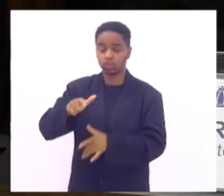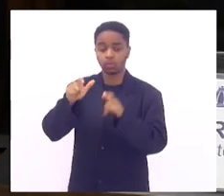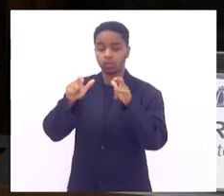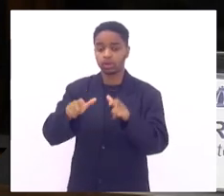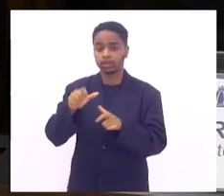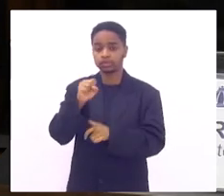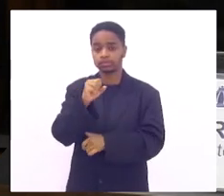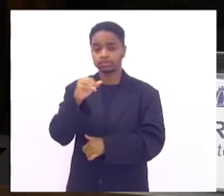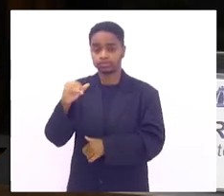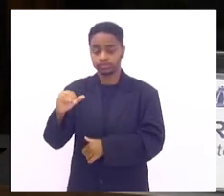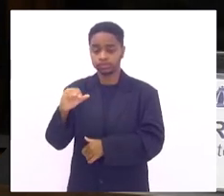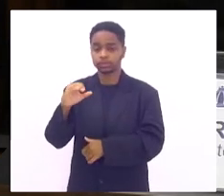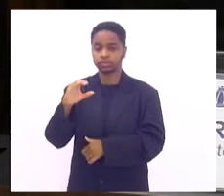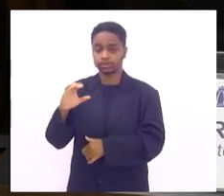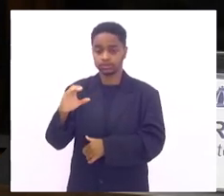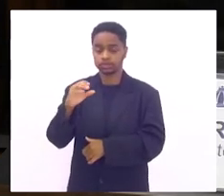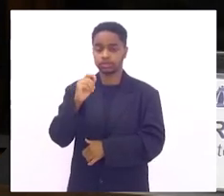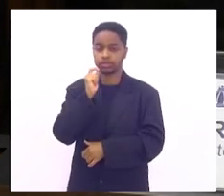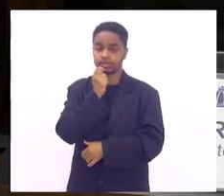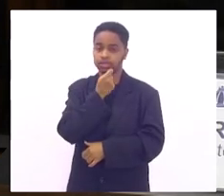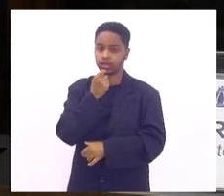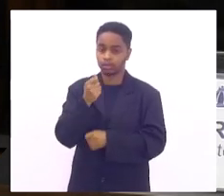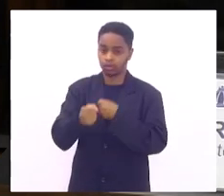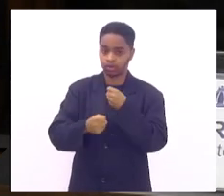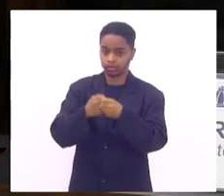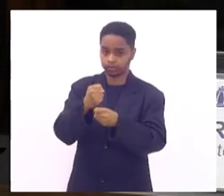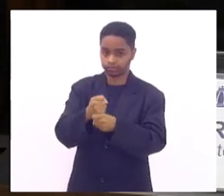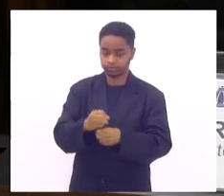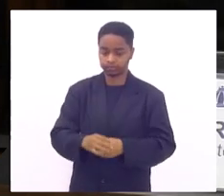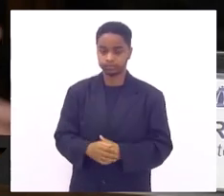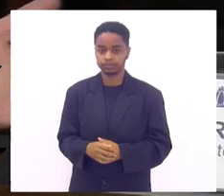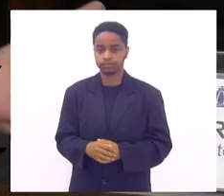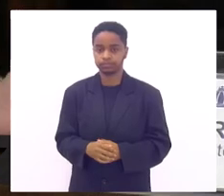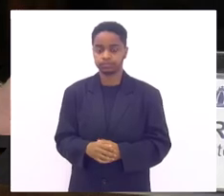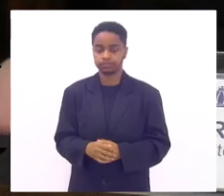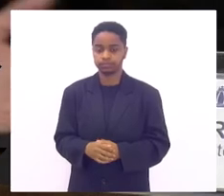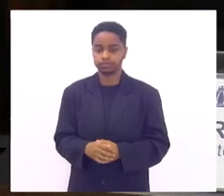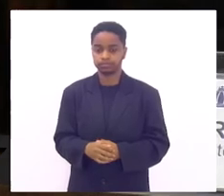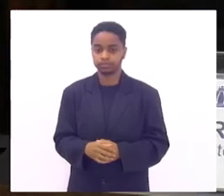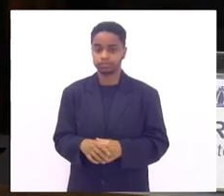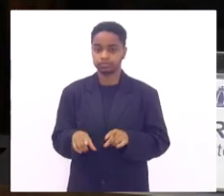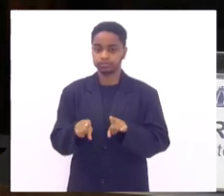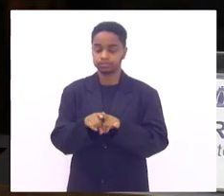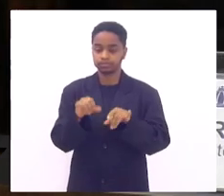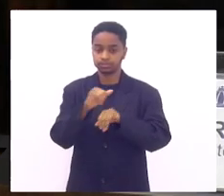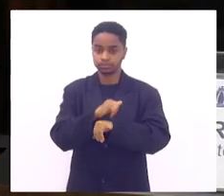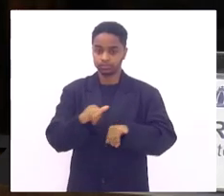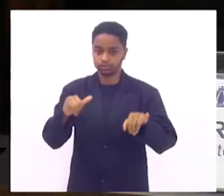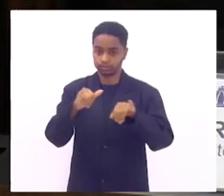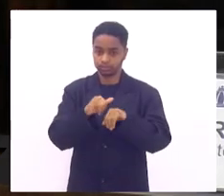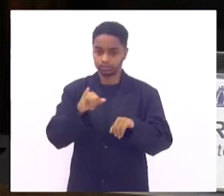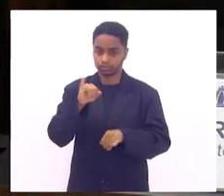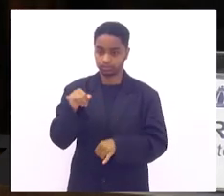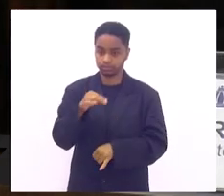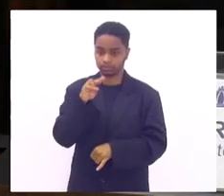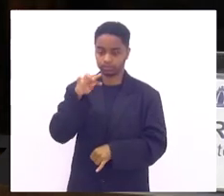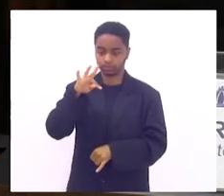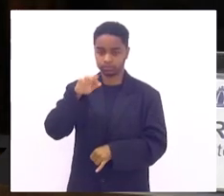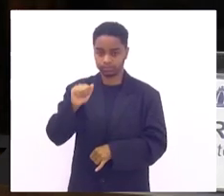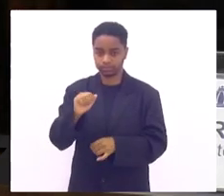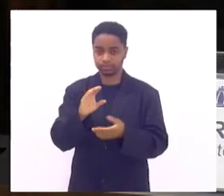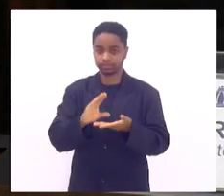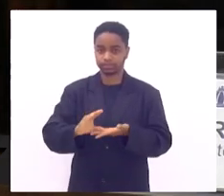Catarina, em setembro do ano que vem. Falar que a junta e o Conselho Regional